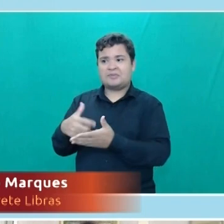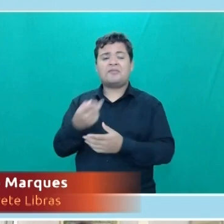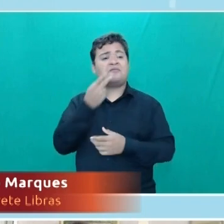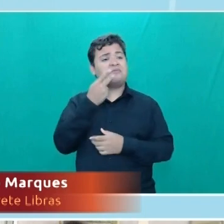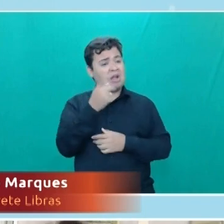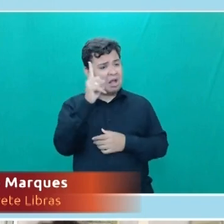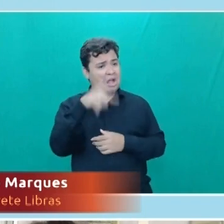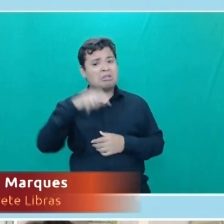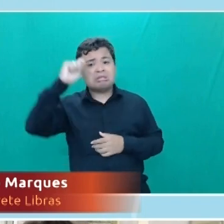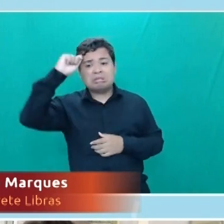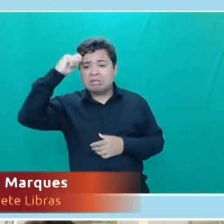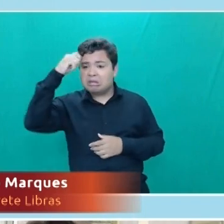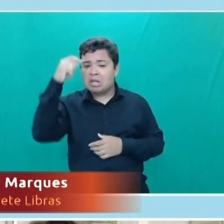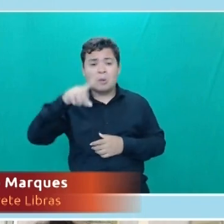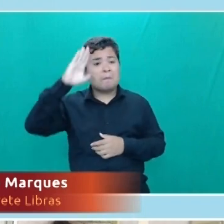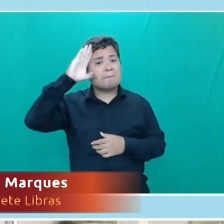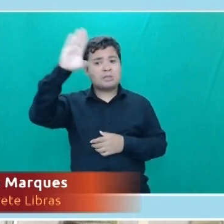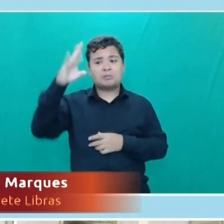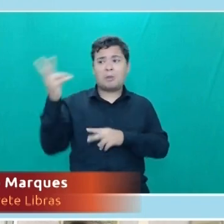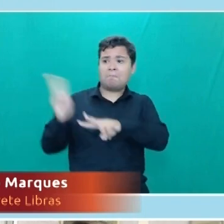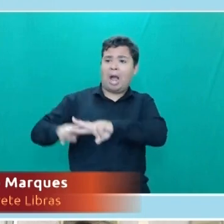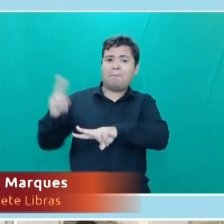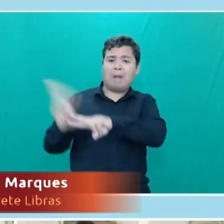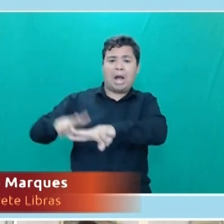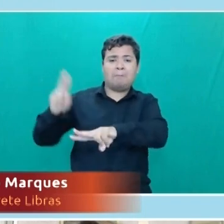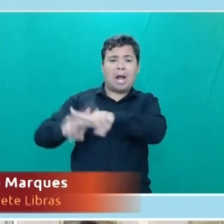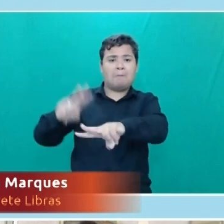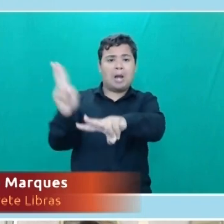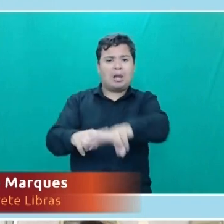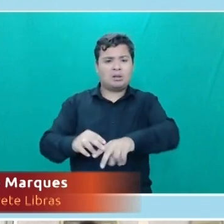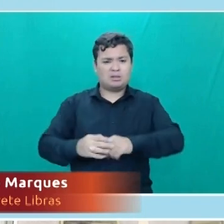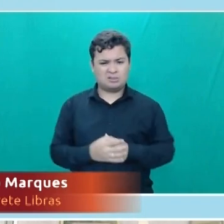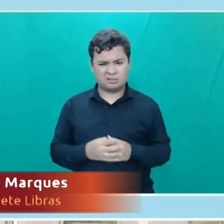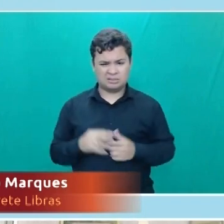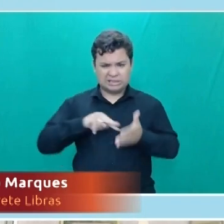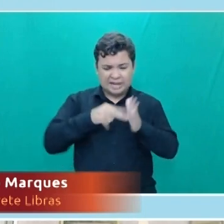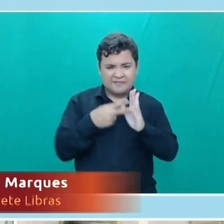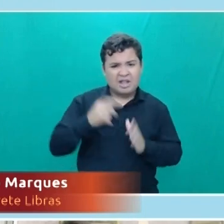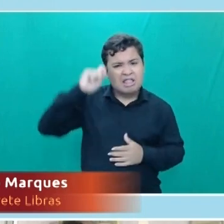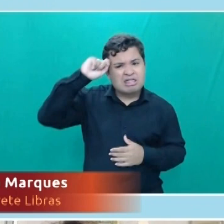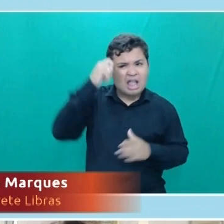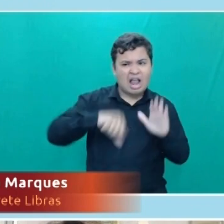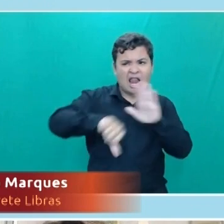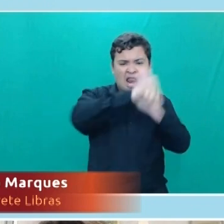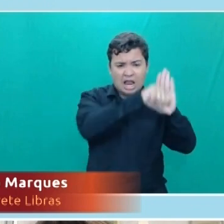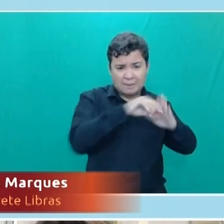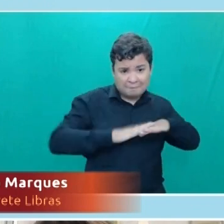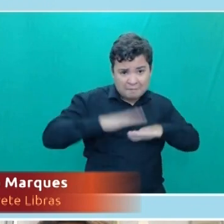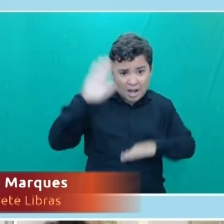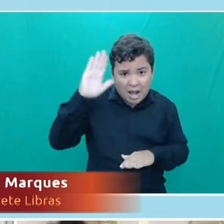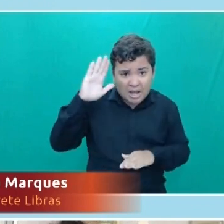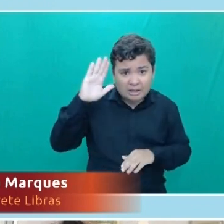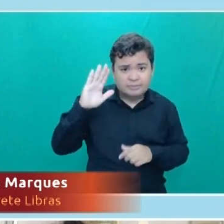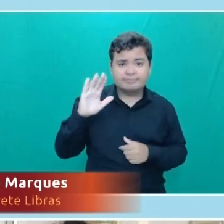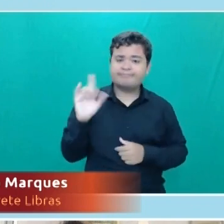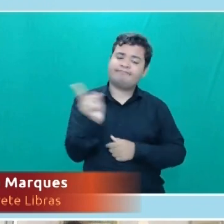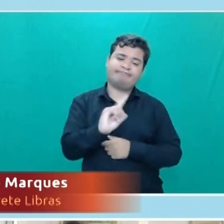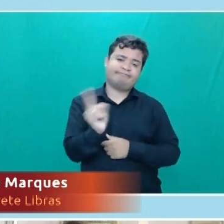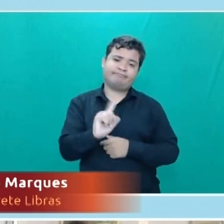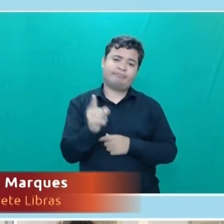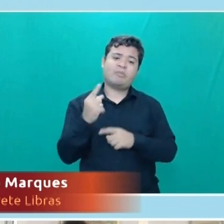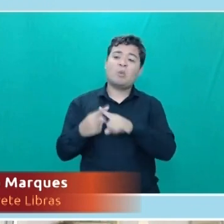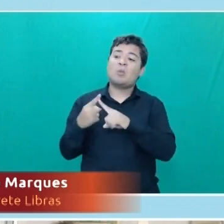clientela preferencial do sistema penal. É porque os negros praticam mais crimes? Não. É porque os olhares